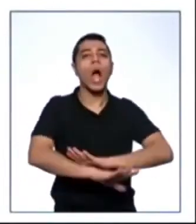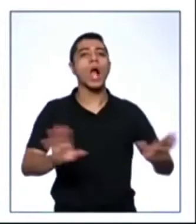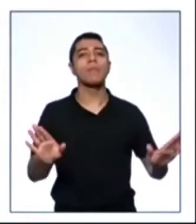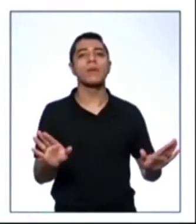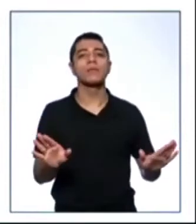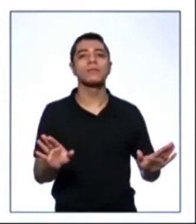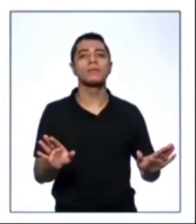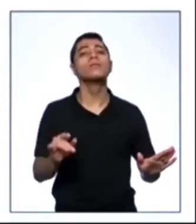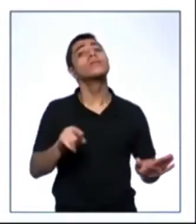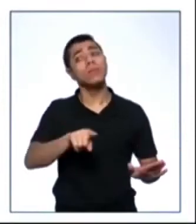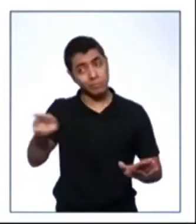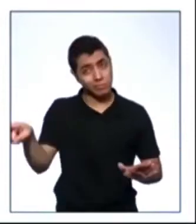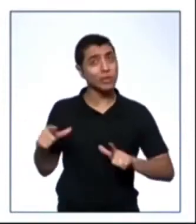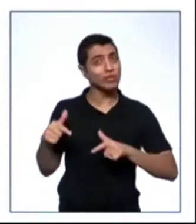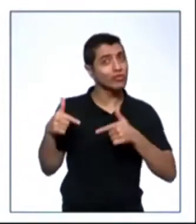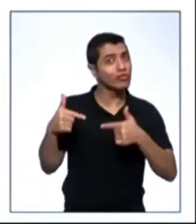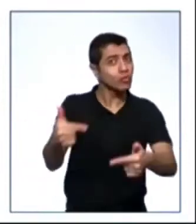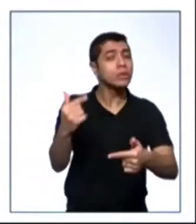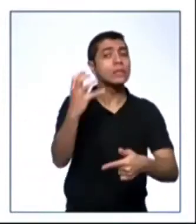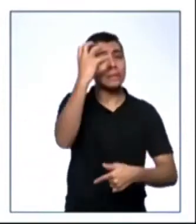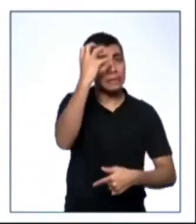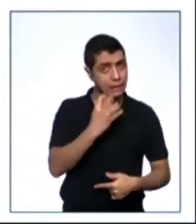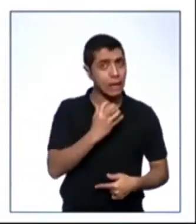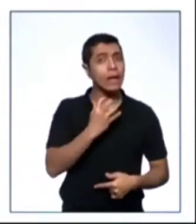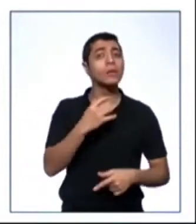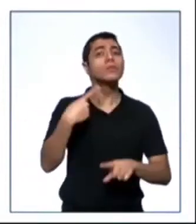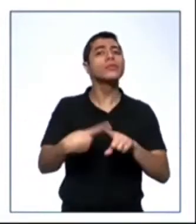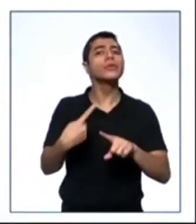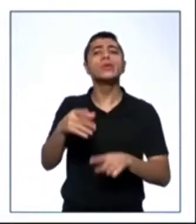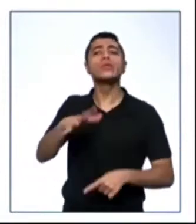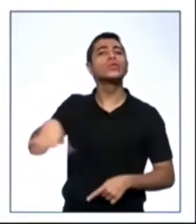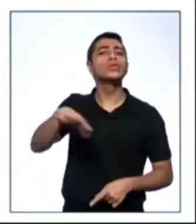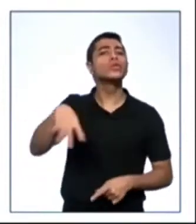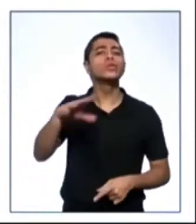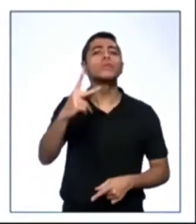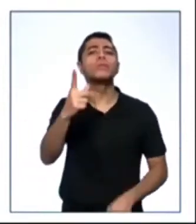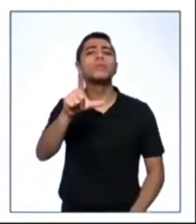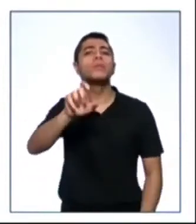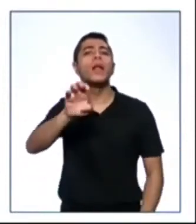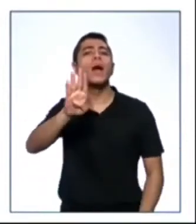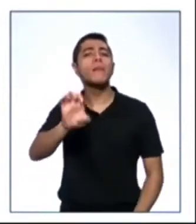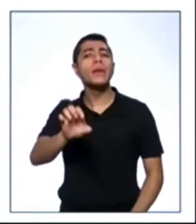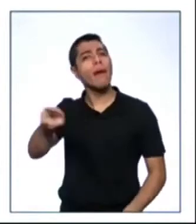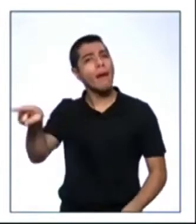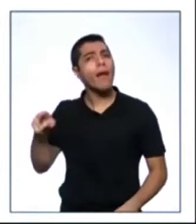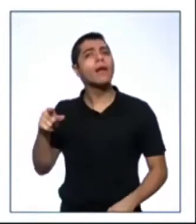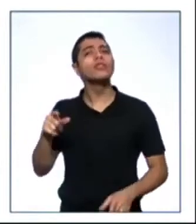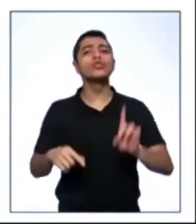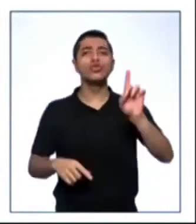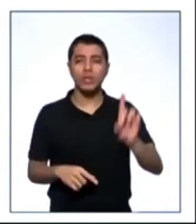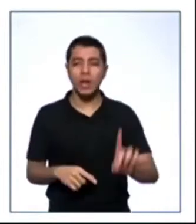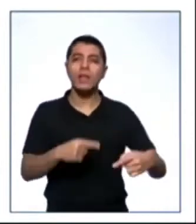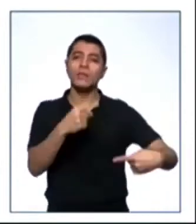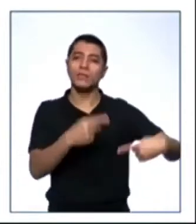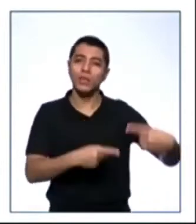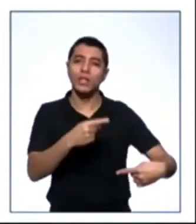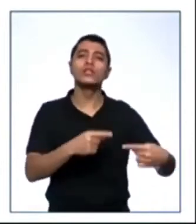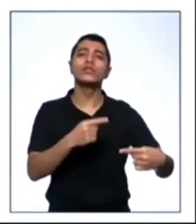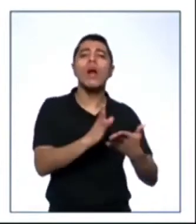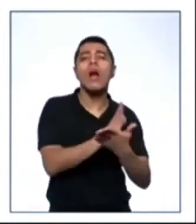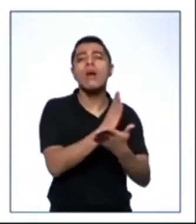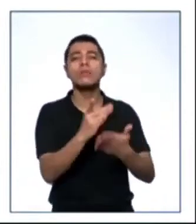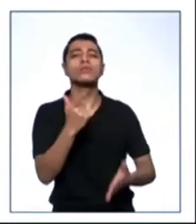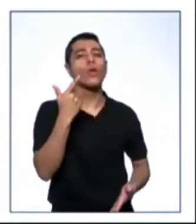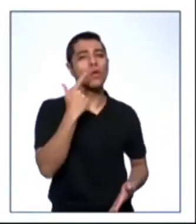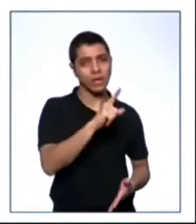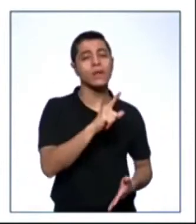séria da história da plebe. Por quê? Porque a plebe ela vai conseguir alguns direitos políticos, mas muitas vezes ela vai ser uma plebe